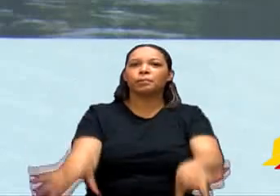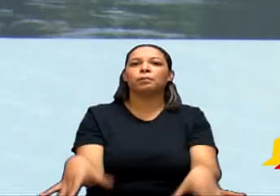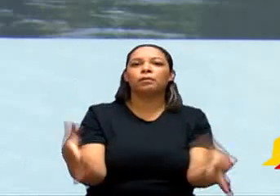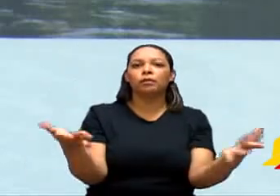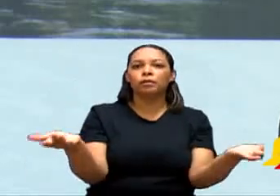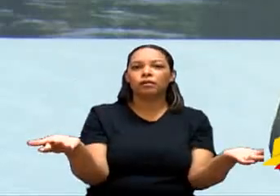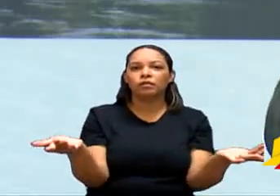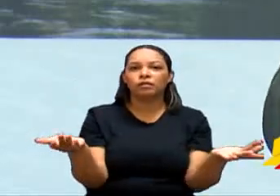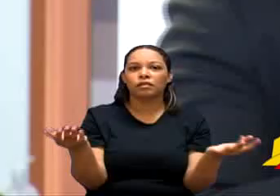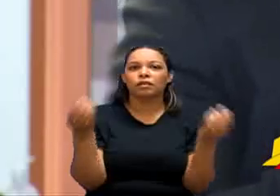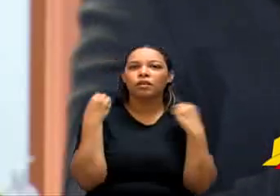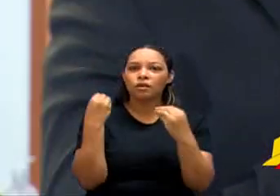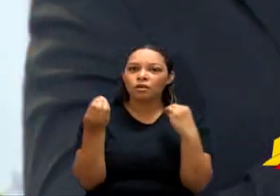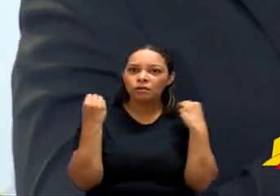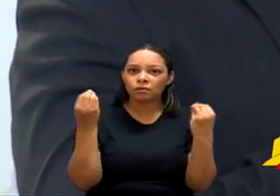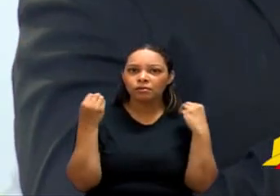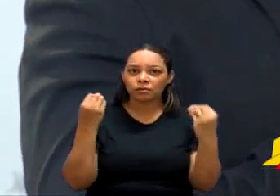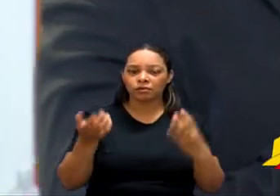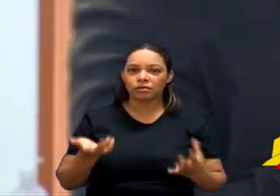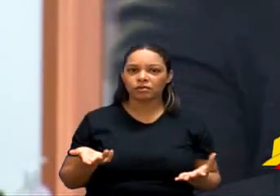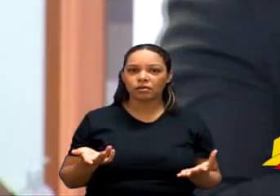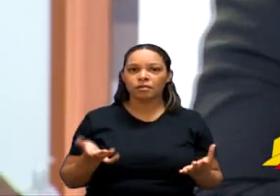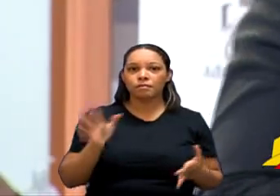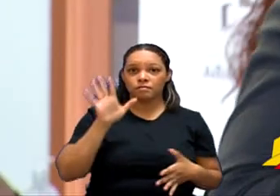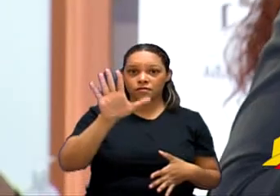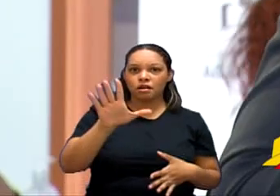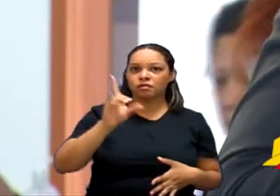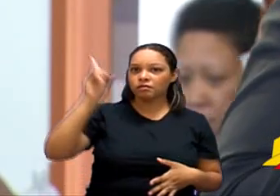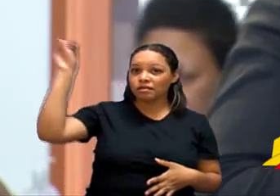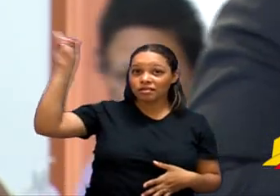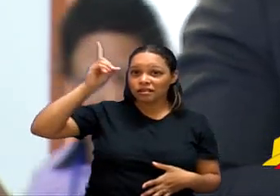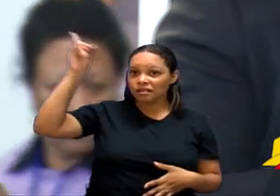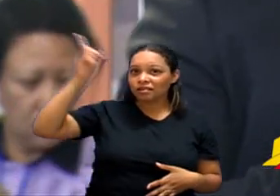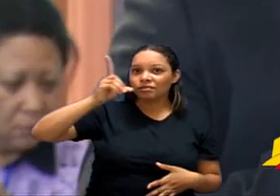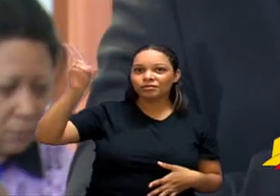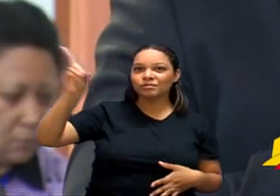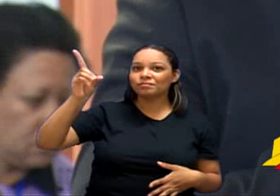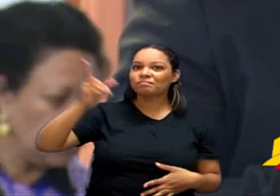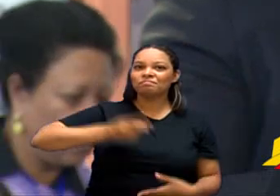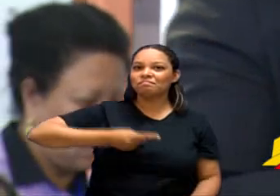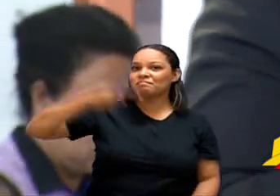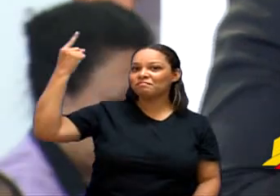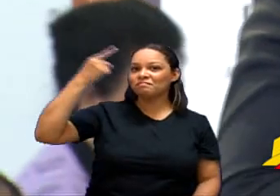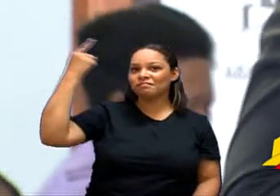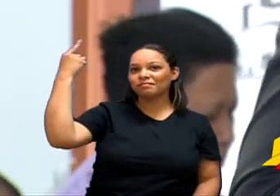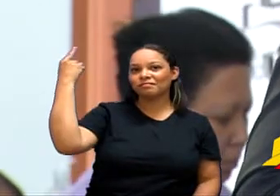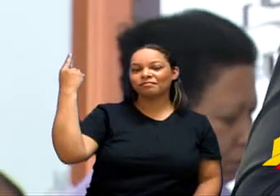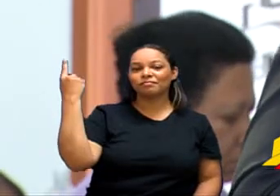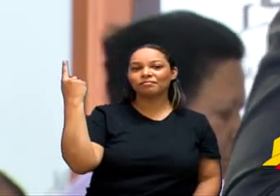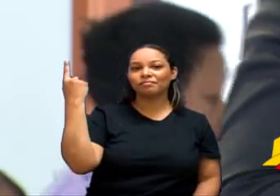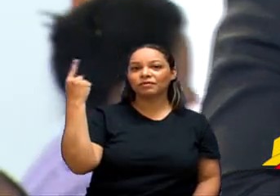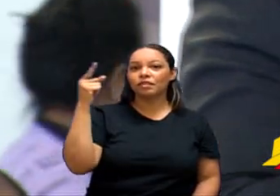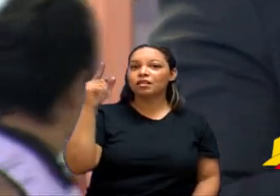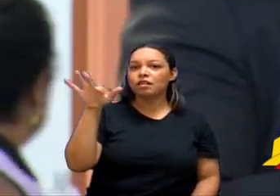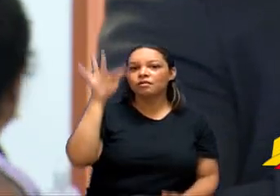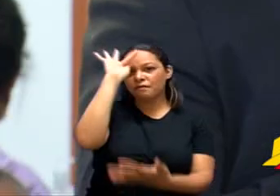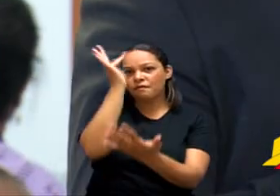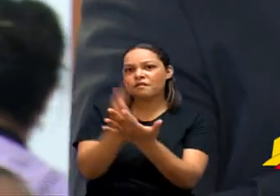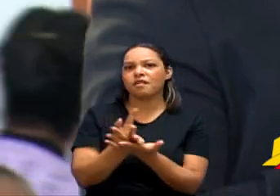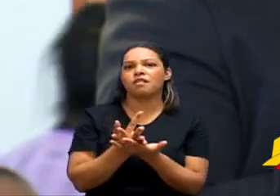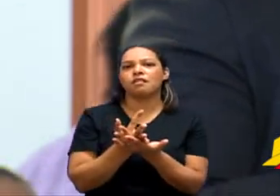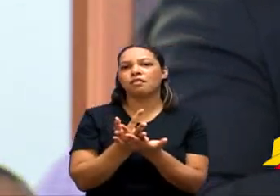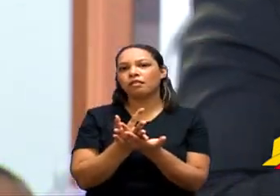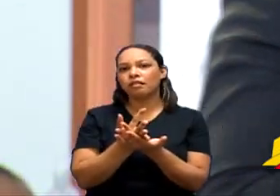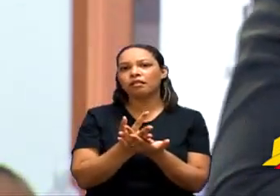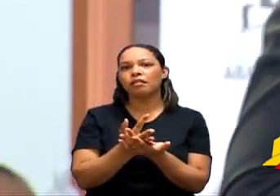asfalto, e vamos acabar com a Feira da Barganha. Mas quando Deus entra na frente, Luiz Santos, e Vossa Excelência tem muita fé... que a